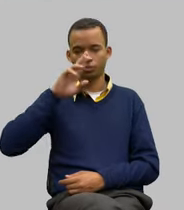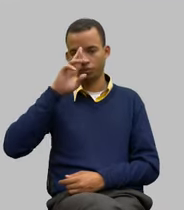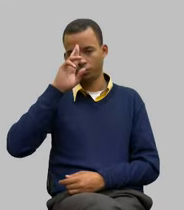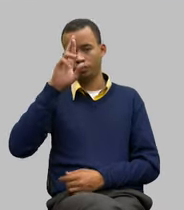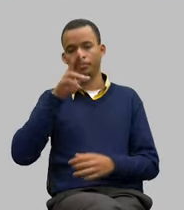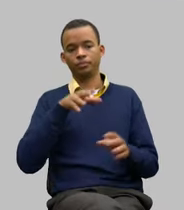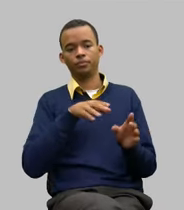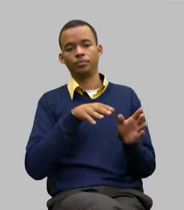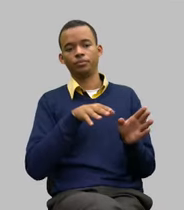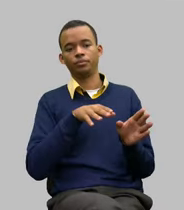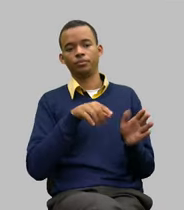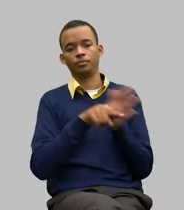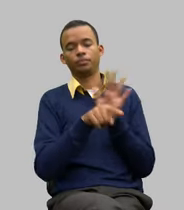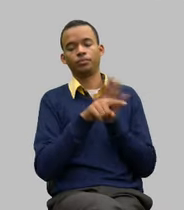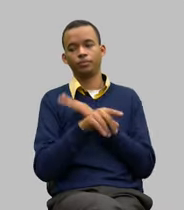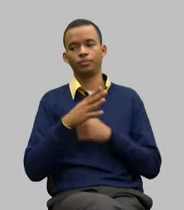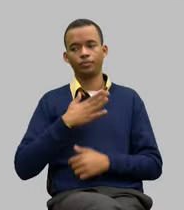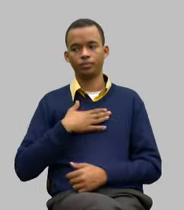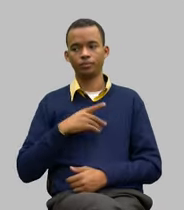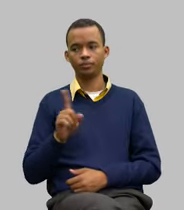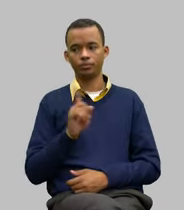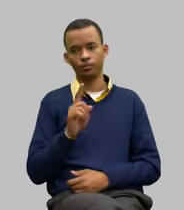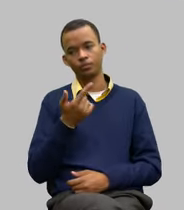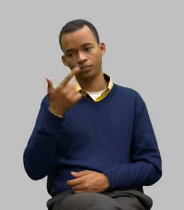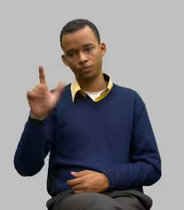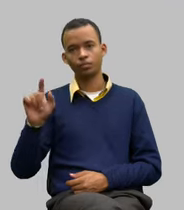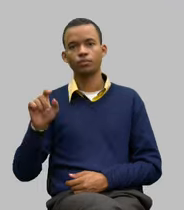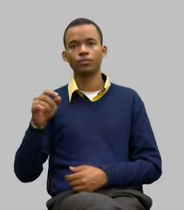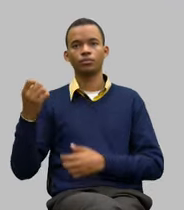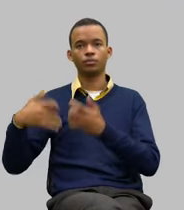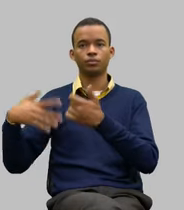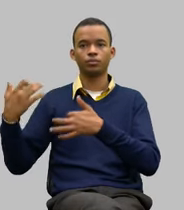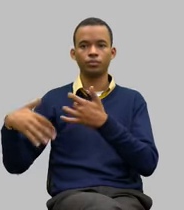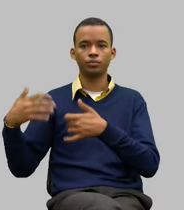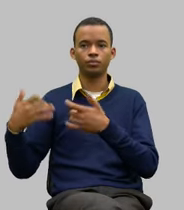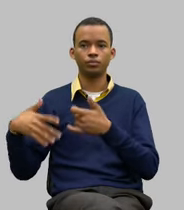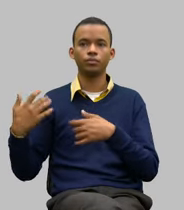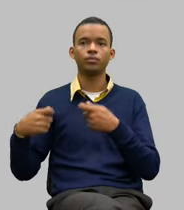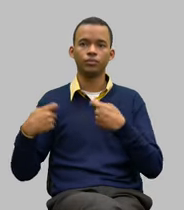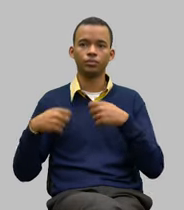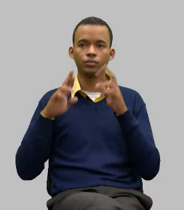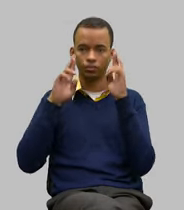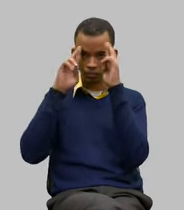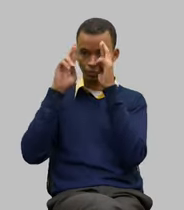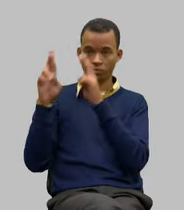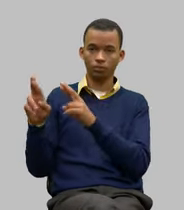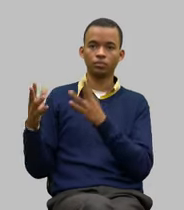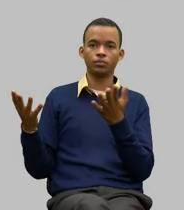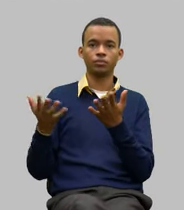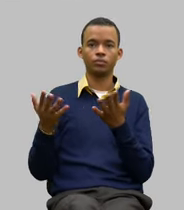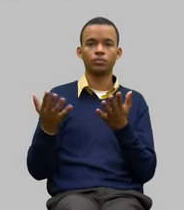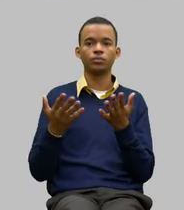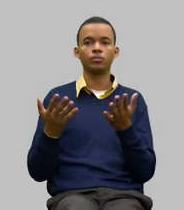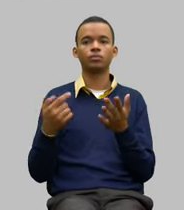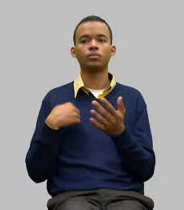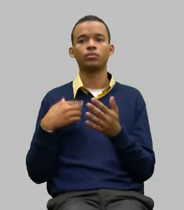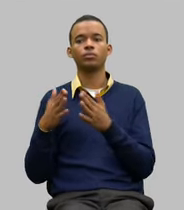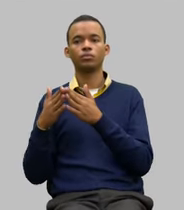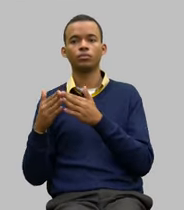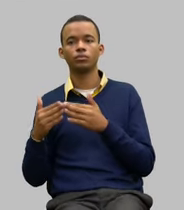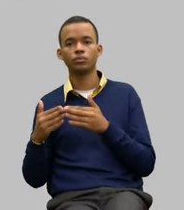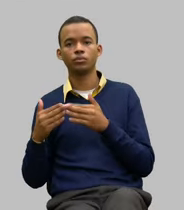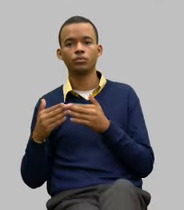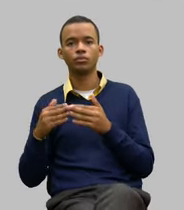aos colegas parlamentares eh eu vou passar a palavra ao colega parlamentar